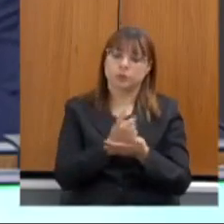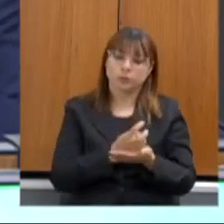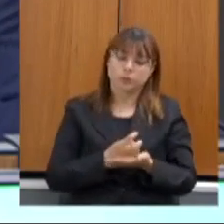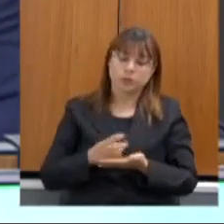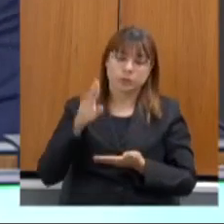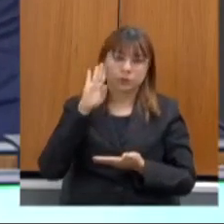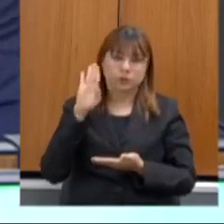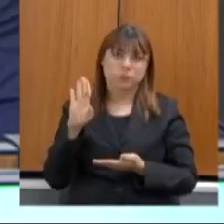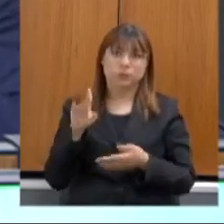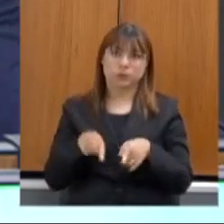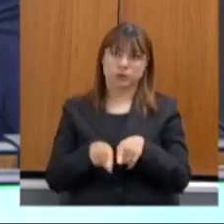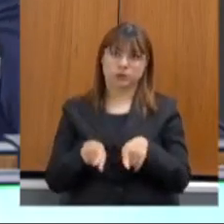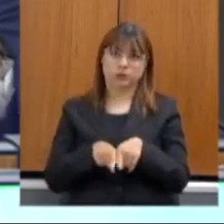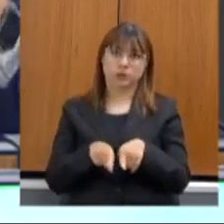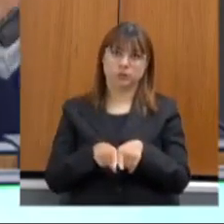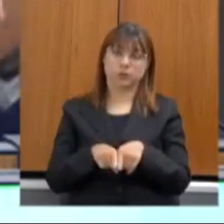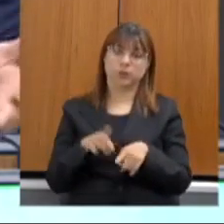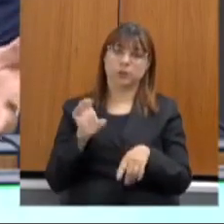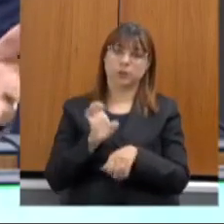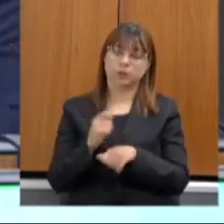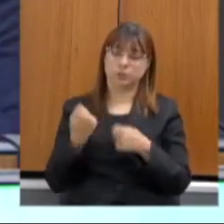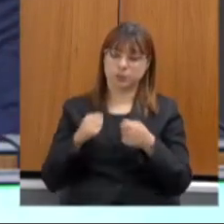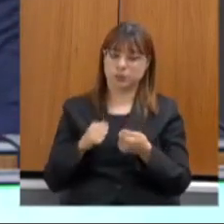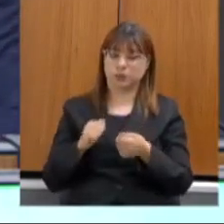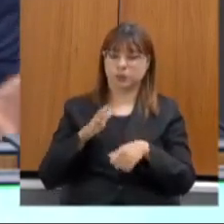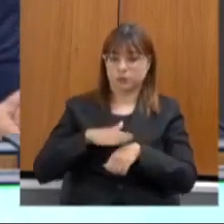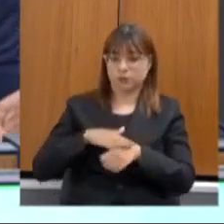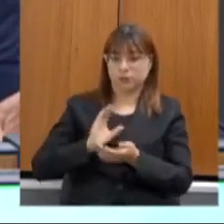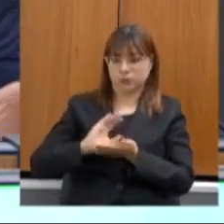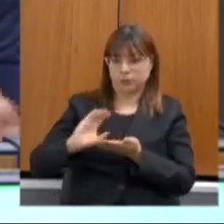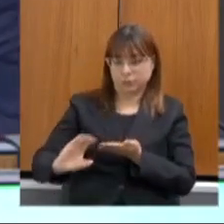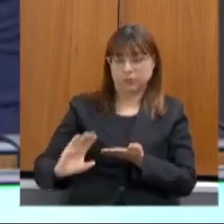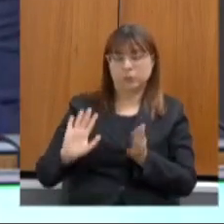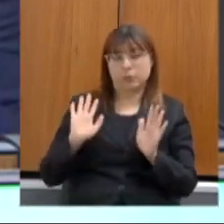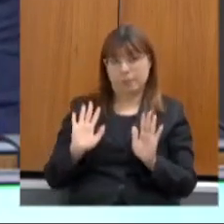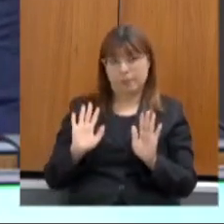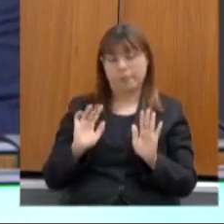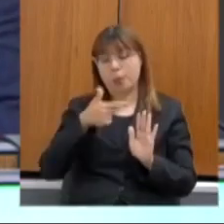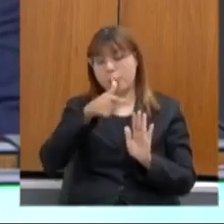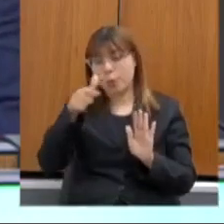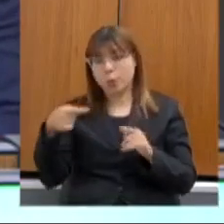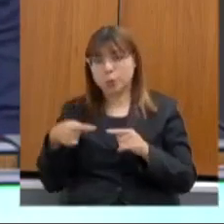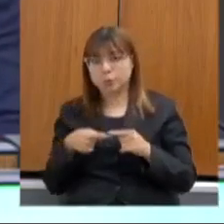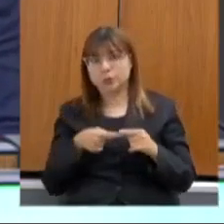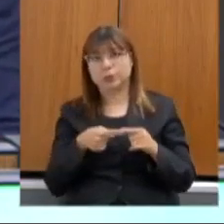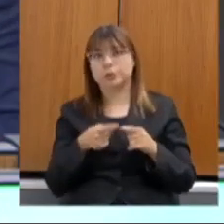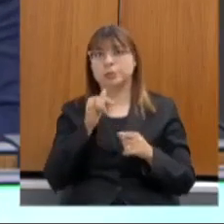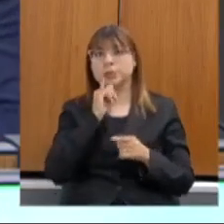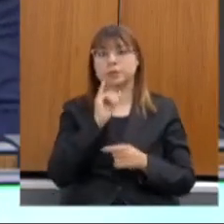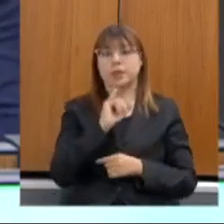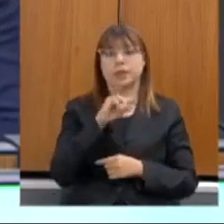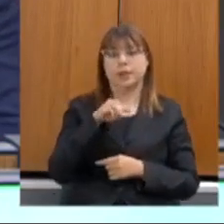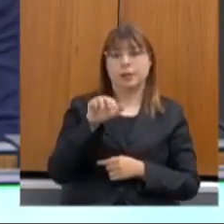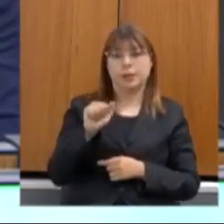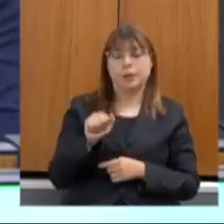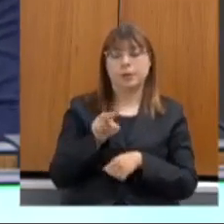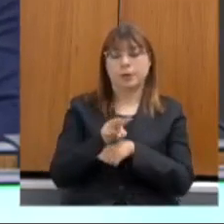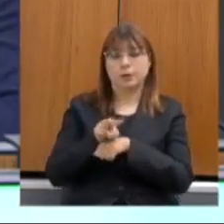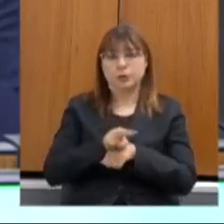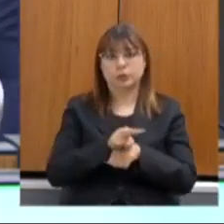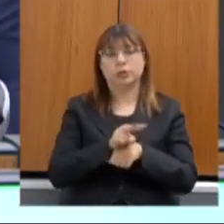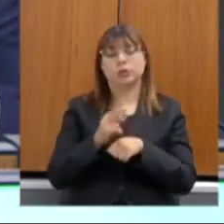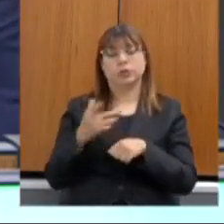e questões em que o estado tenha que desembolsar fora isso né órgãos tomo a vigilância